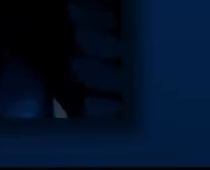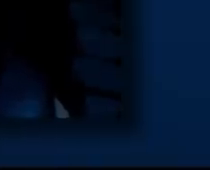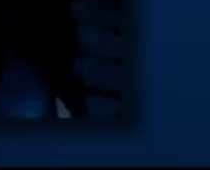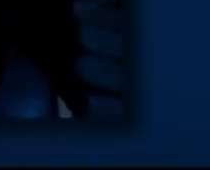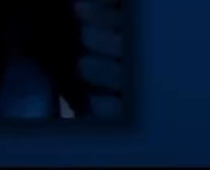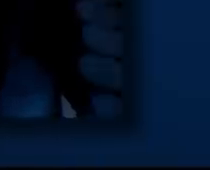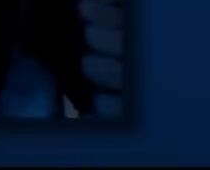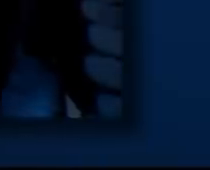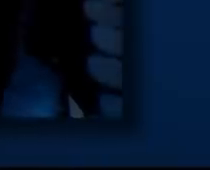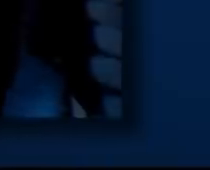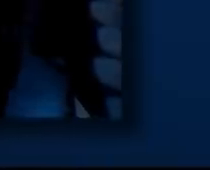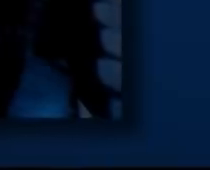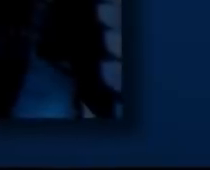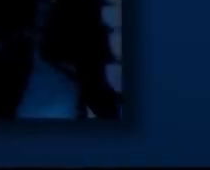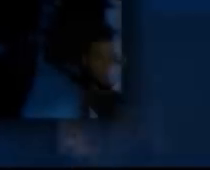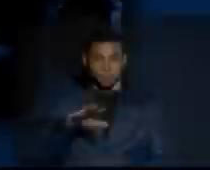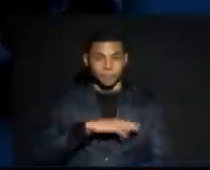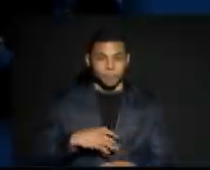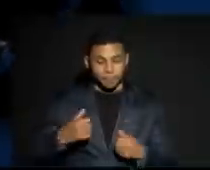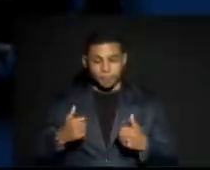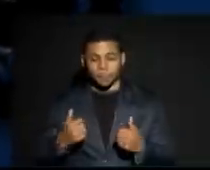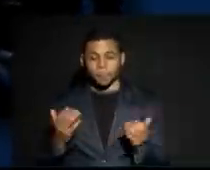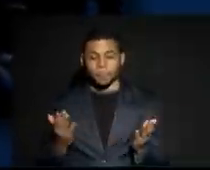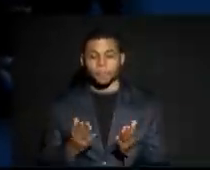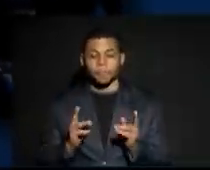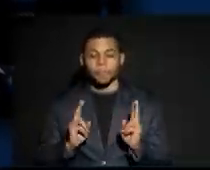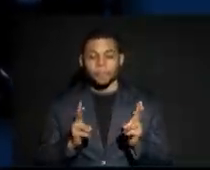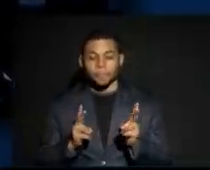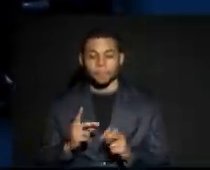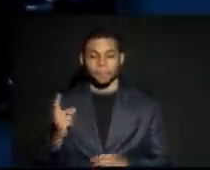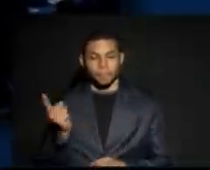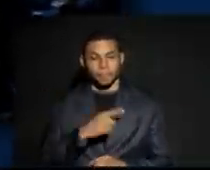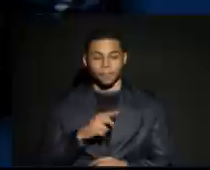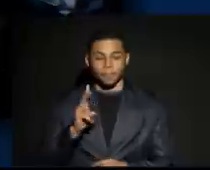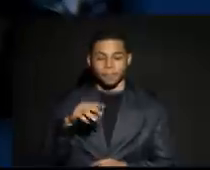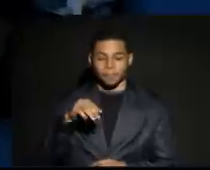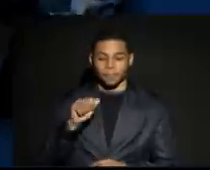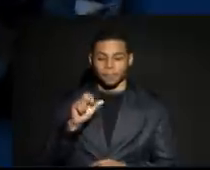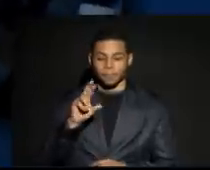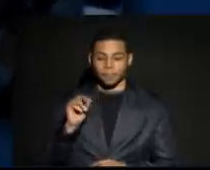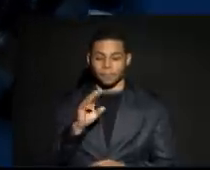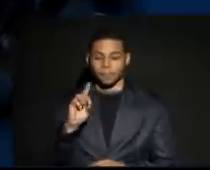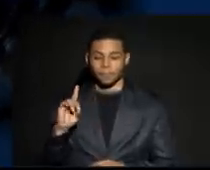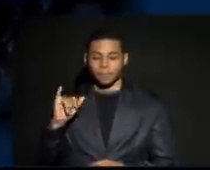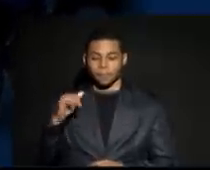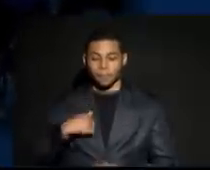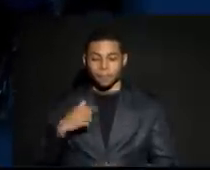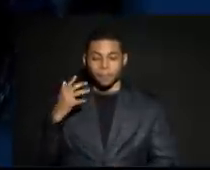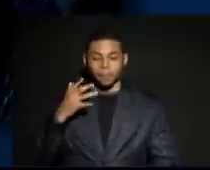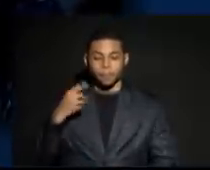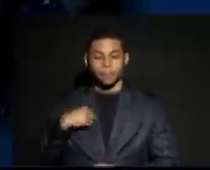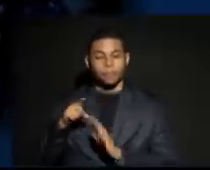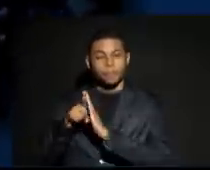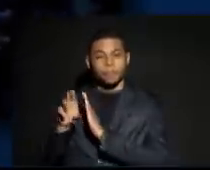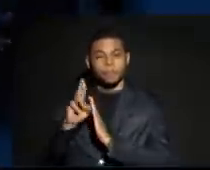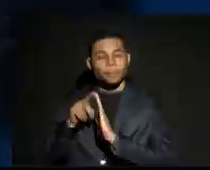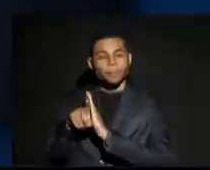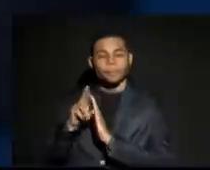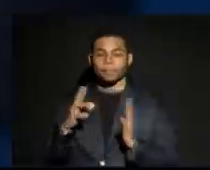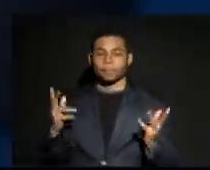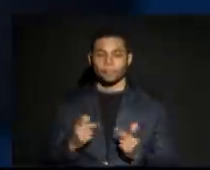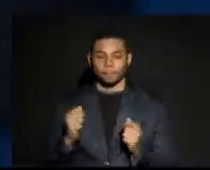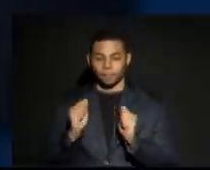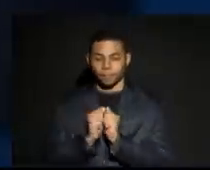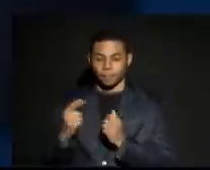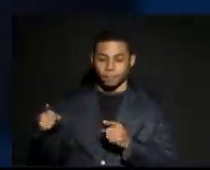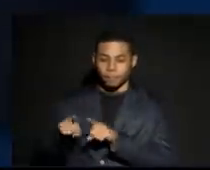Oi boa tarde a todos vamos dar continuidade aqui a nossa agenda do Makro dei com esse painel maravilhoso o